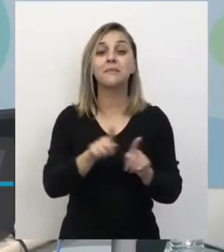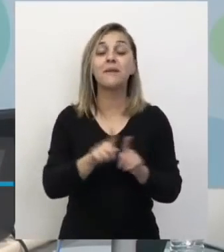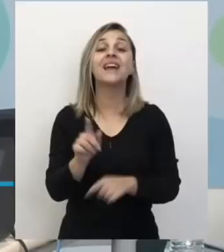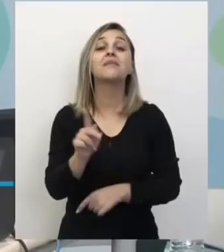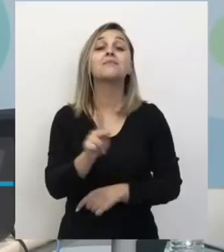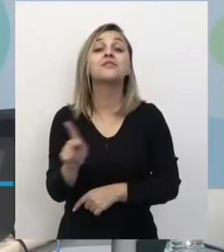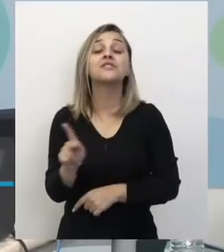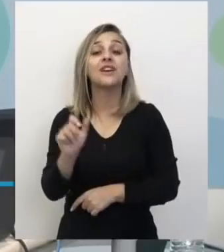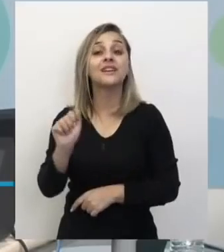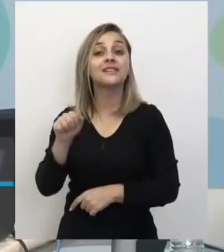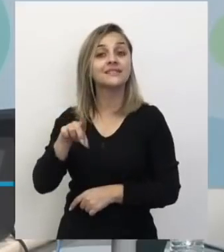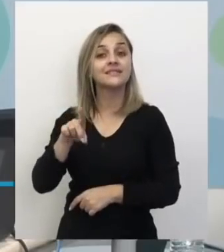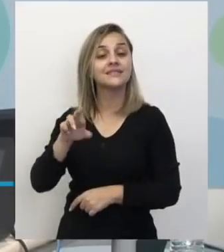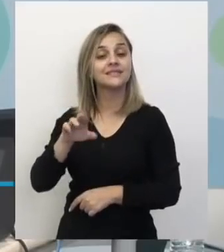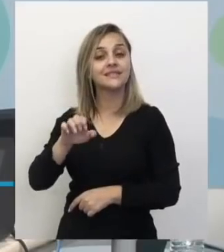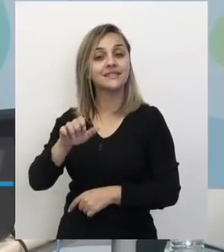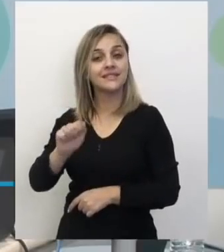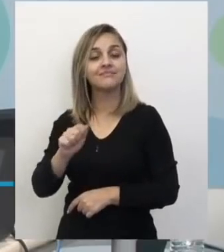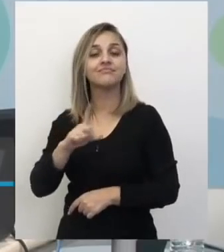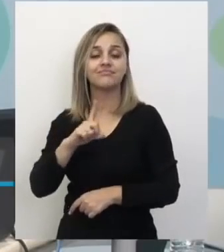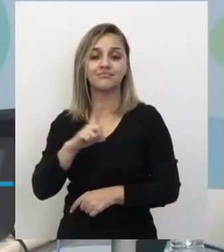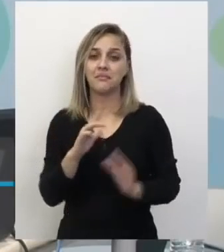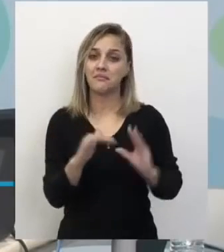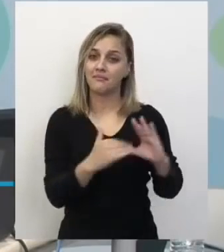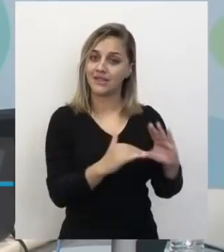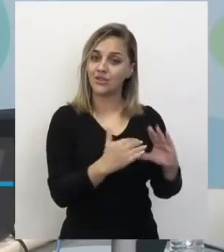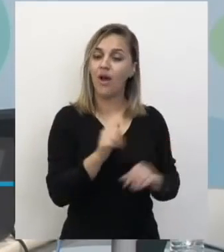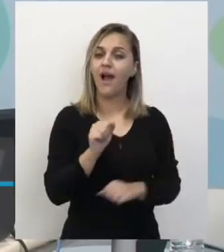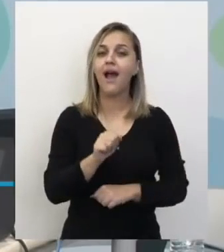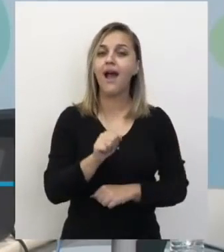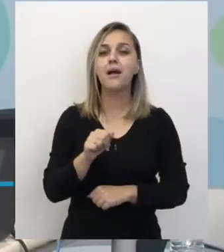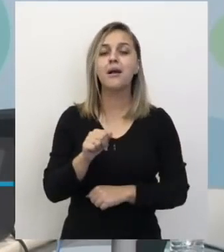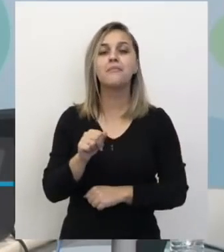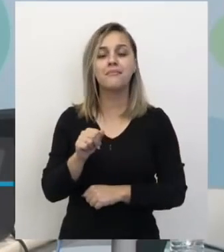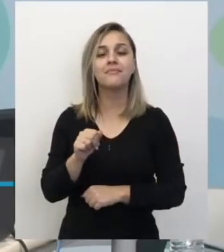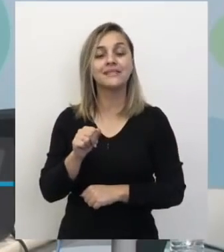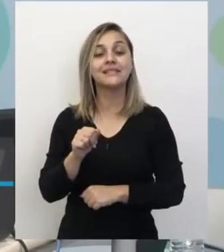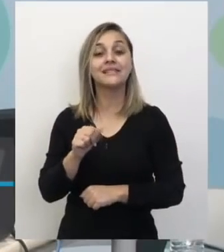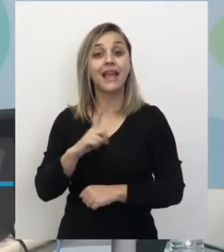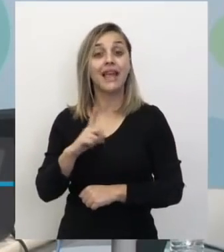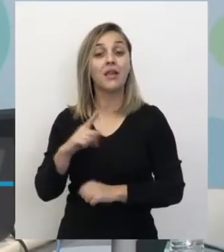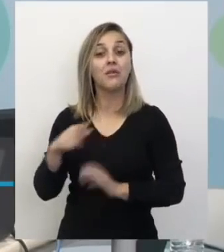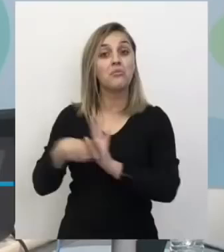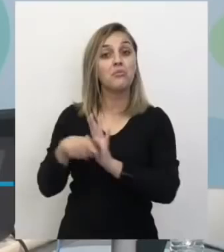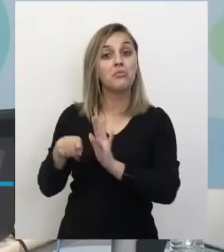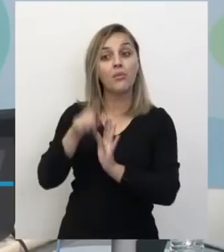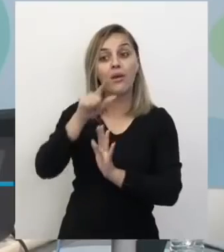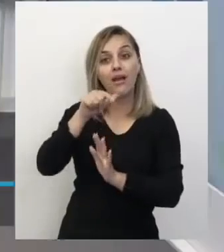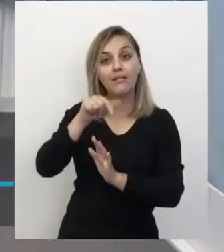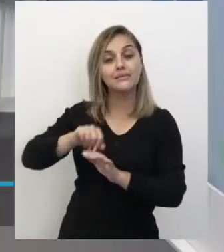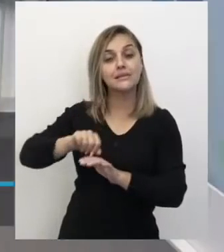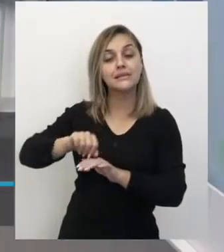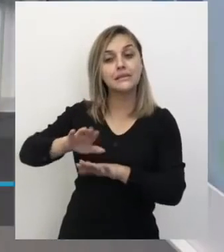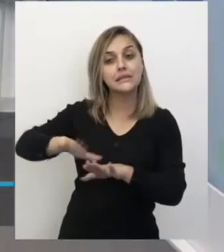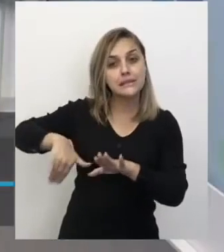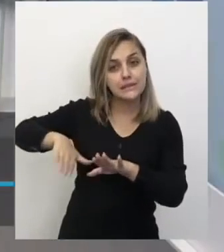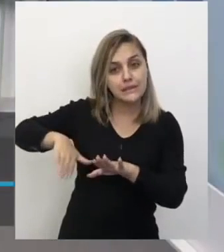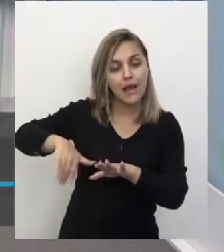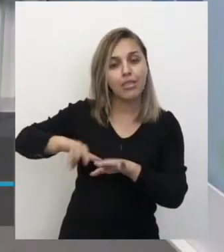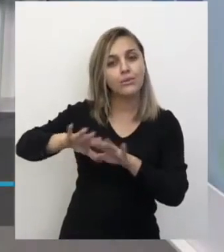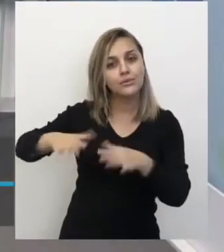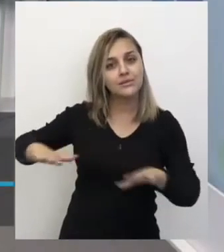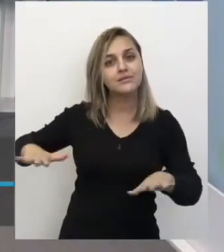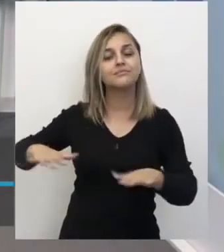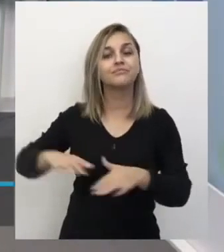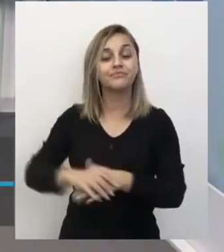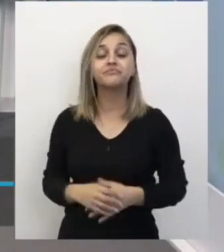ela na PI Casquel de Santos, colocou cambuci, Edjoel. Eu não conheço essa fruta. Eu sei que